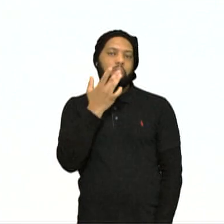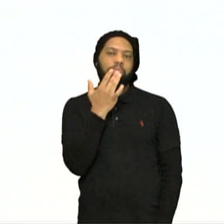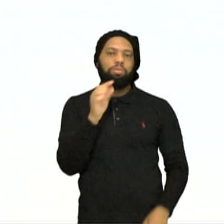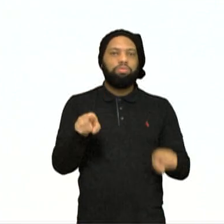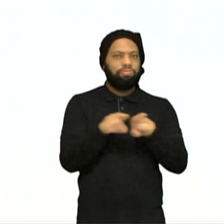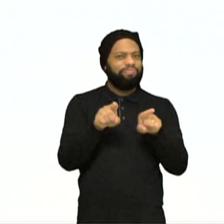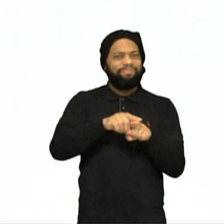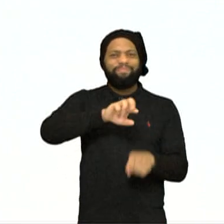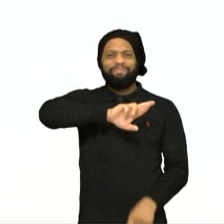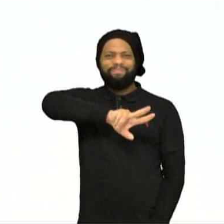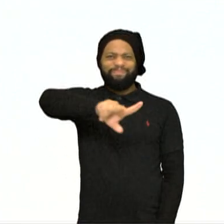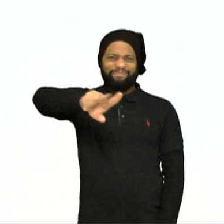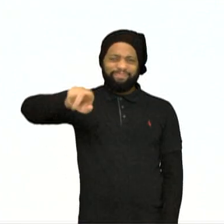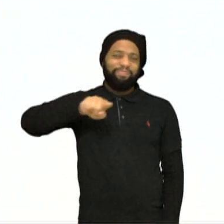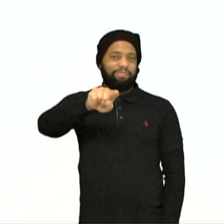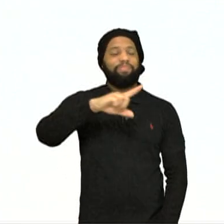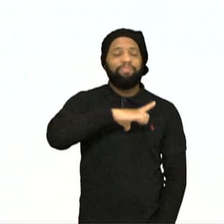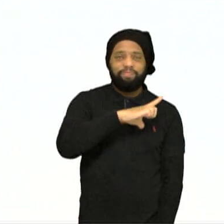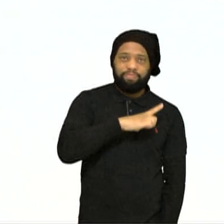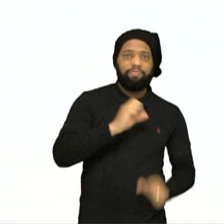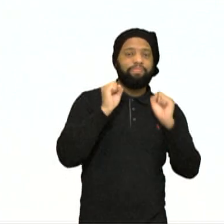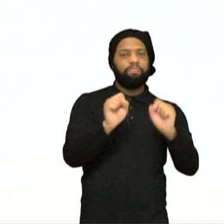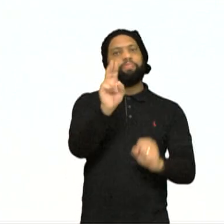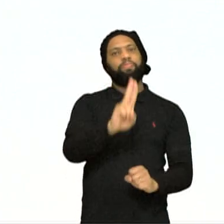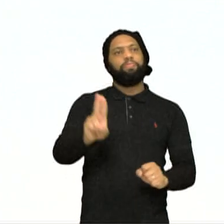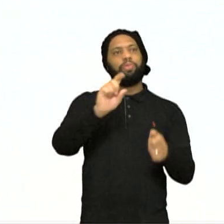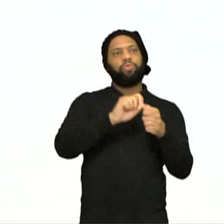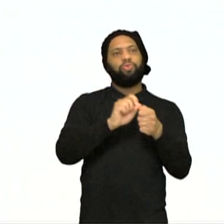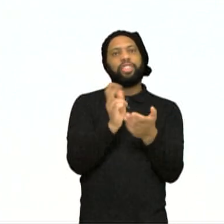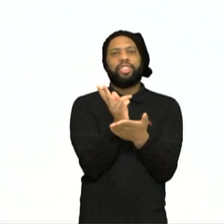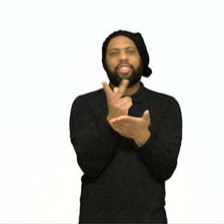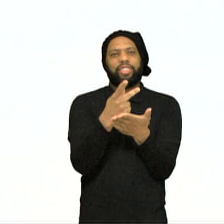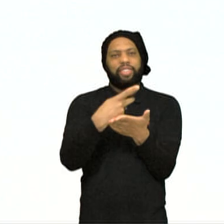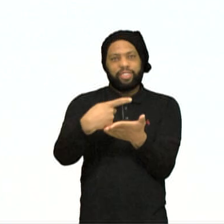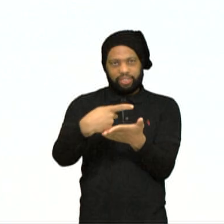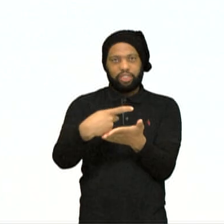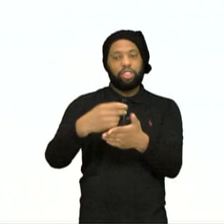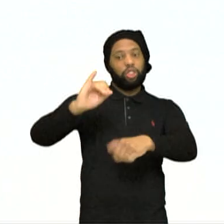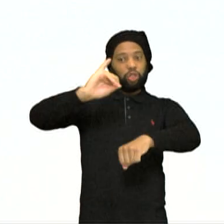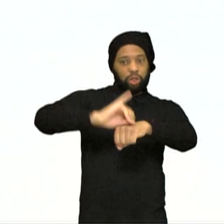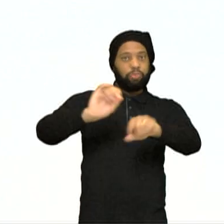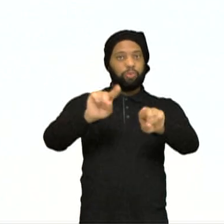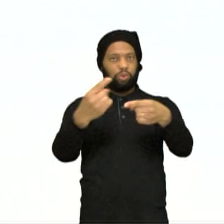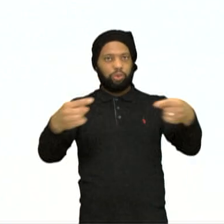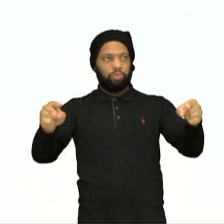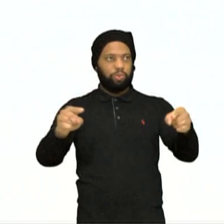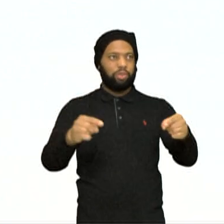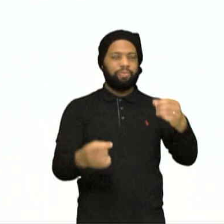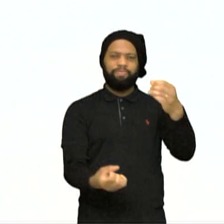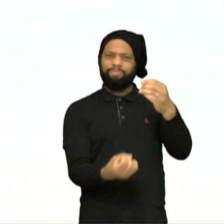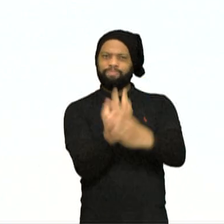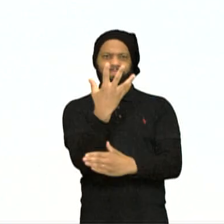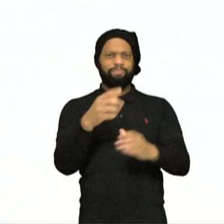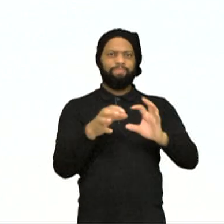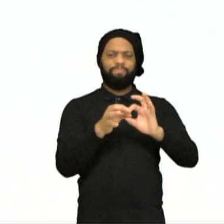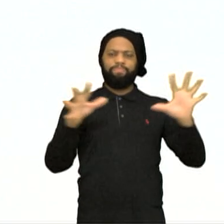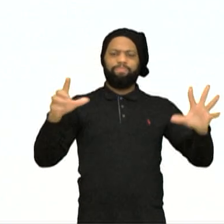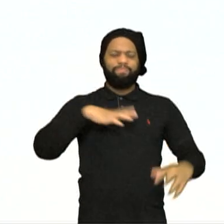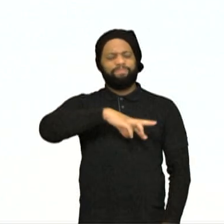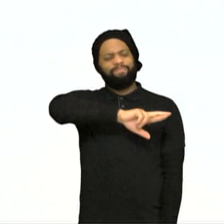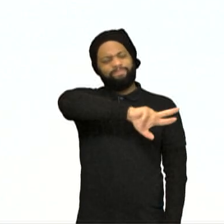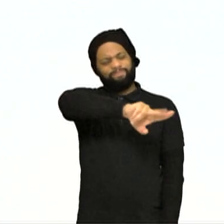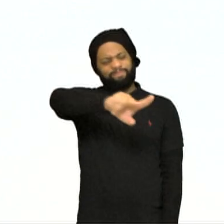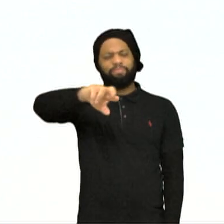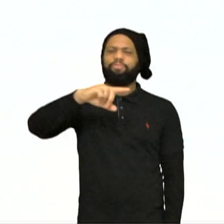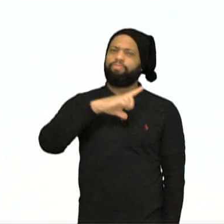canetinha, né, os materiais que vocês tiverem aí para fazer esse desenho do instrumento musical. Boa criação, lembrando que a gente tem uma